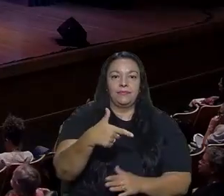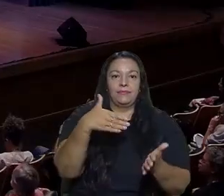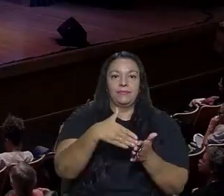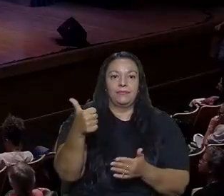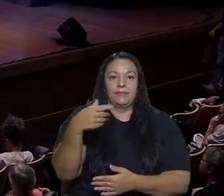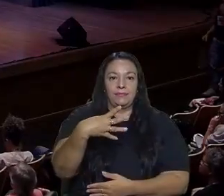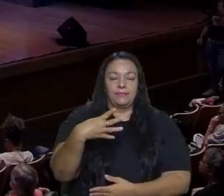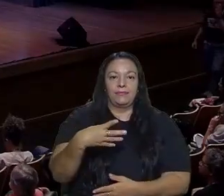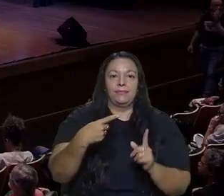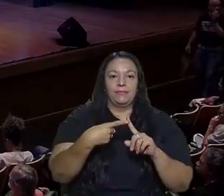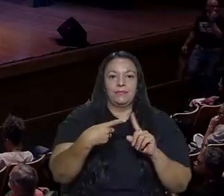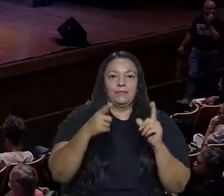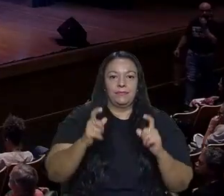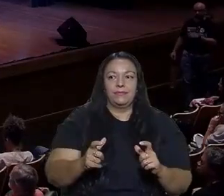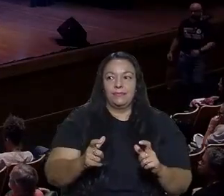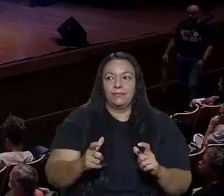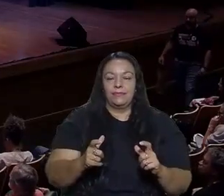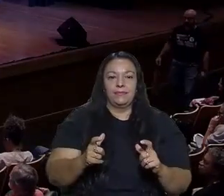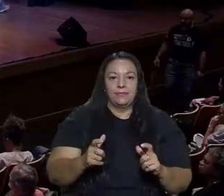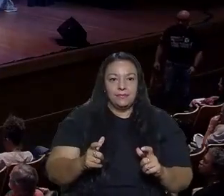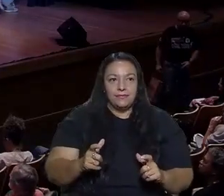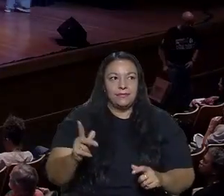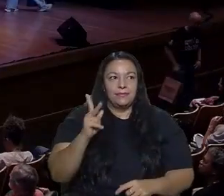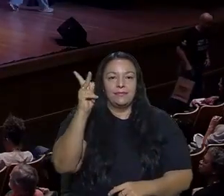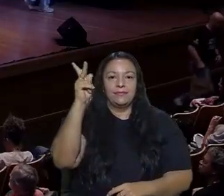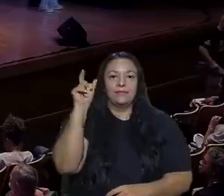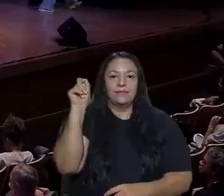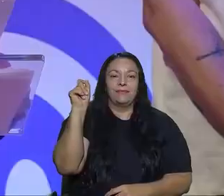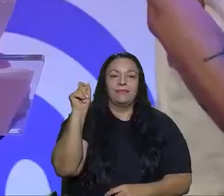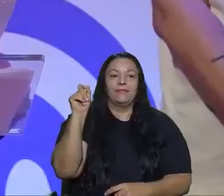primeiro lugar. E o vencedor é